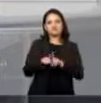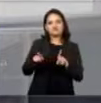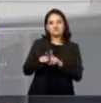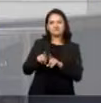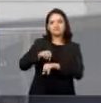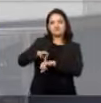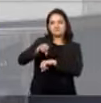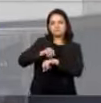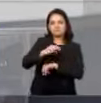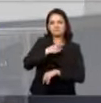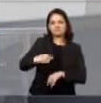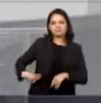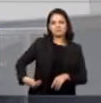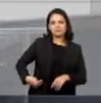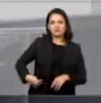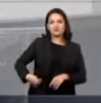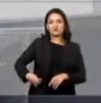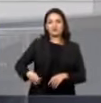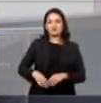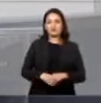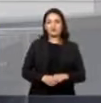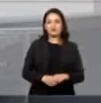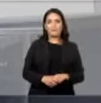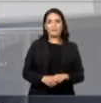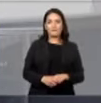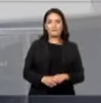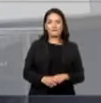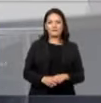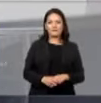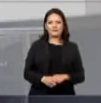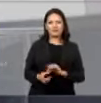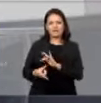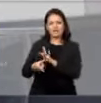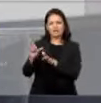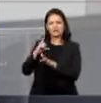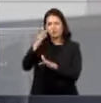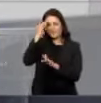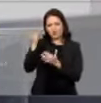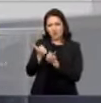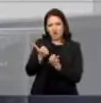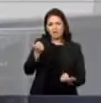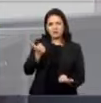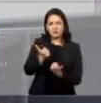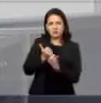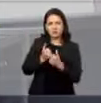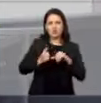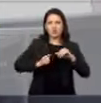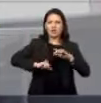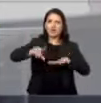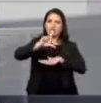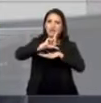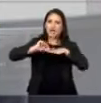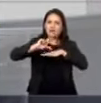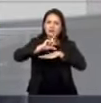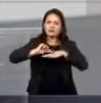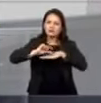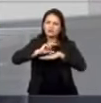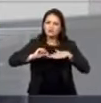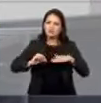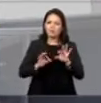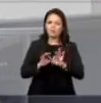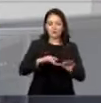autoridades. E tinha pessoal da assessoria da Casa Civil, tinha preparado um documento para eu ler, mas eu